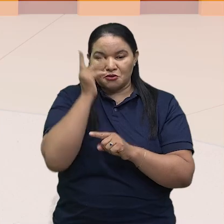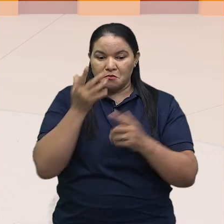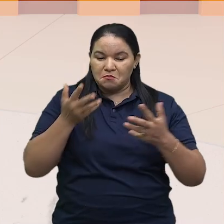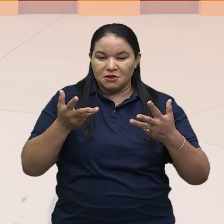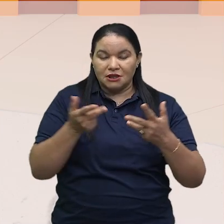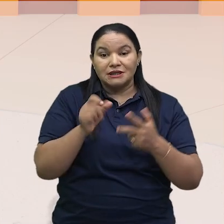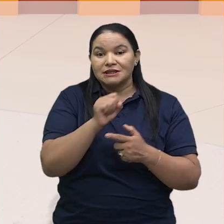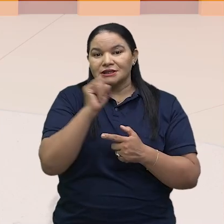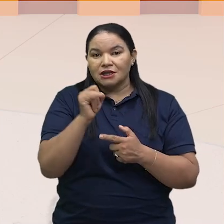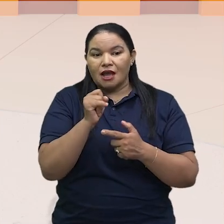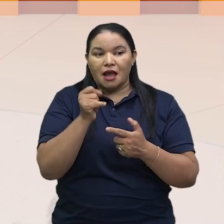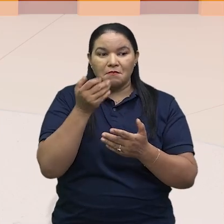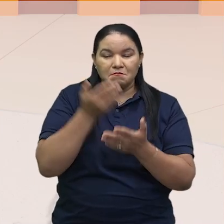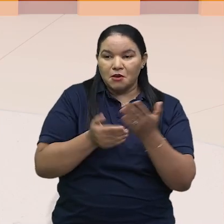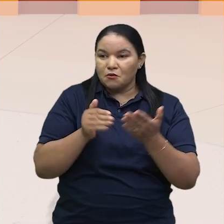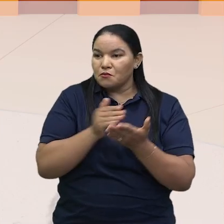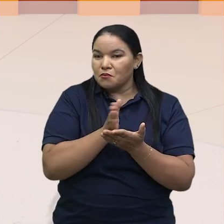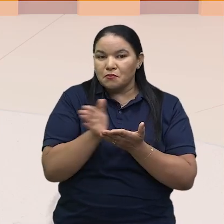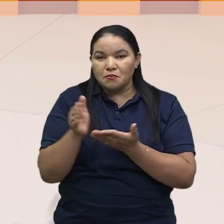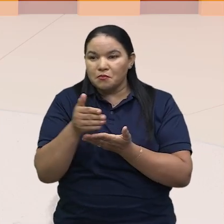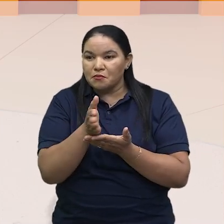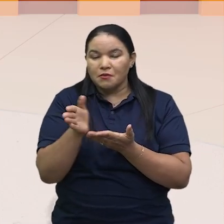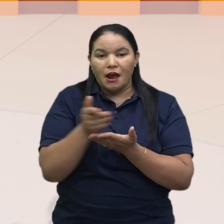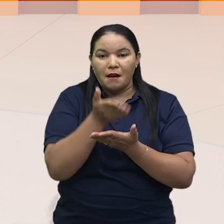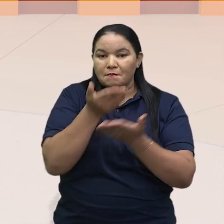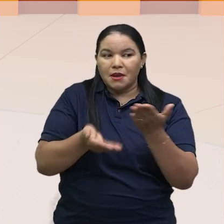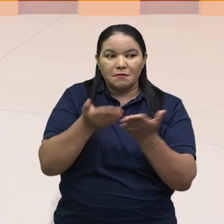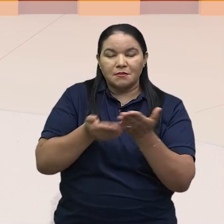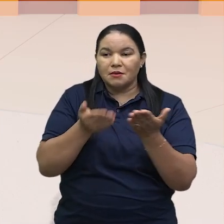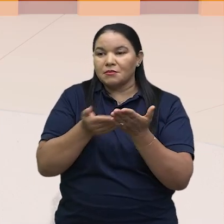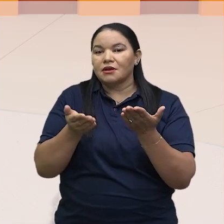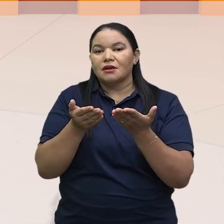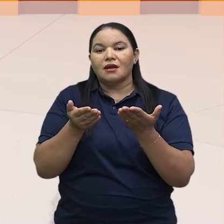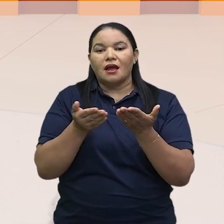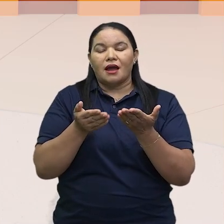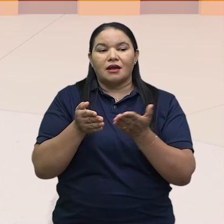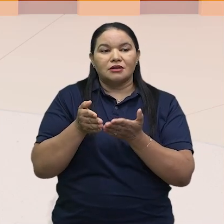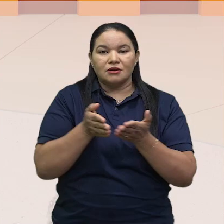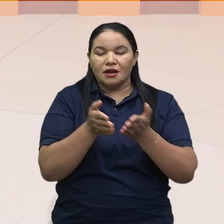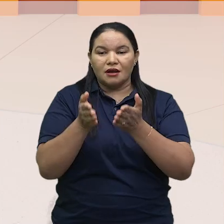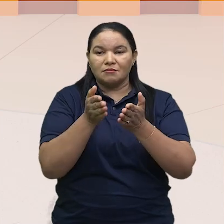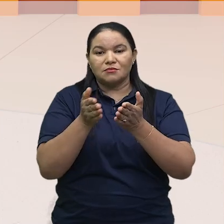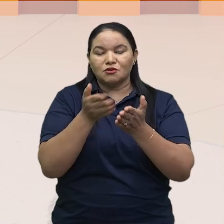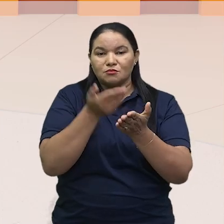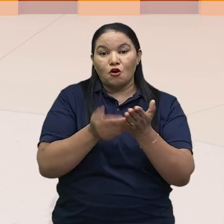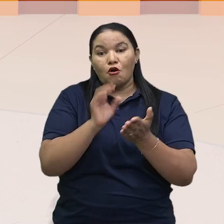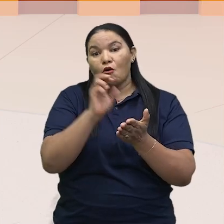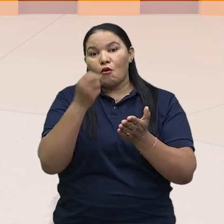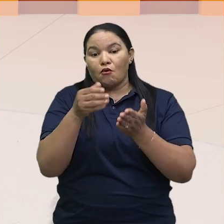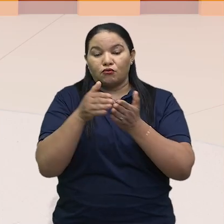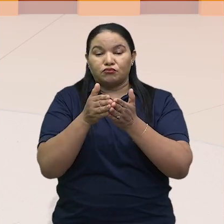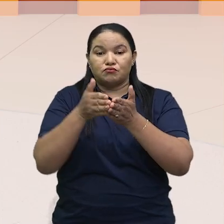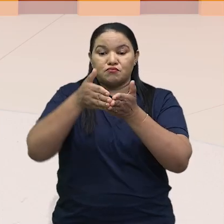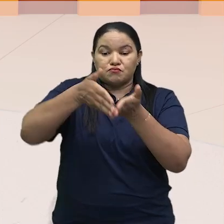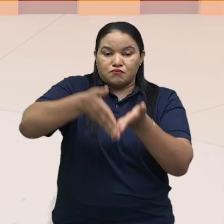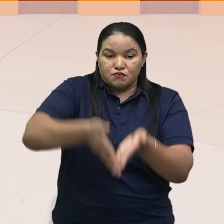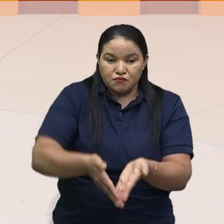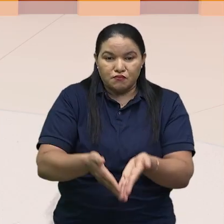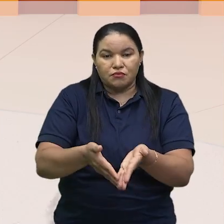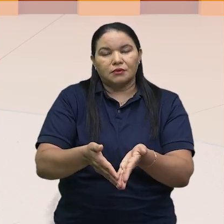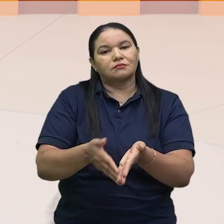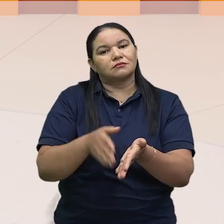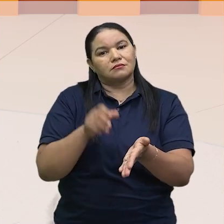não se perdiam ali nos oceanos, né, ou, ou as embarcações acabavam também naufragando, né? Isso poderia